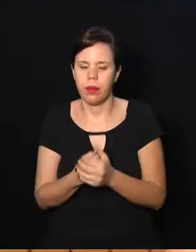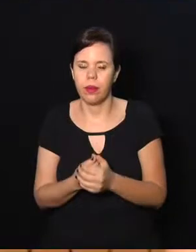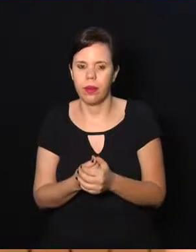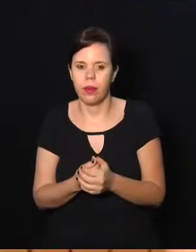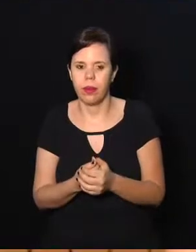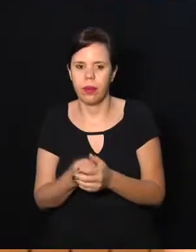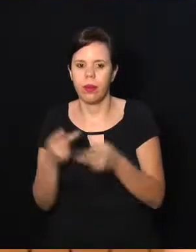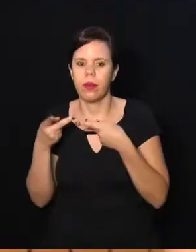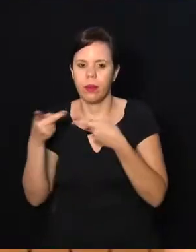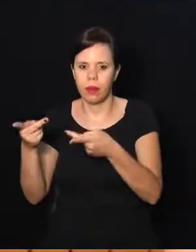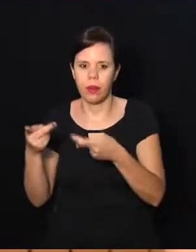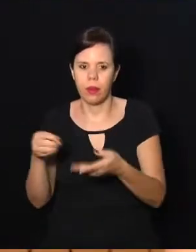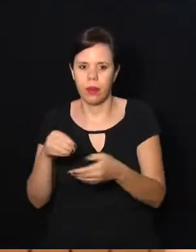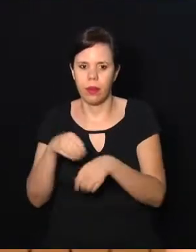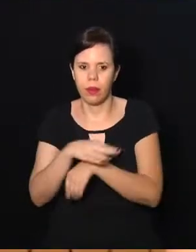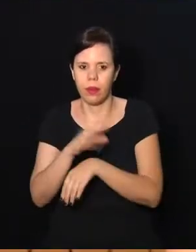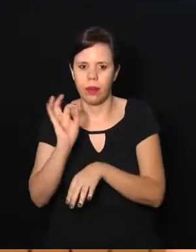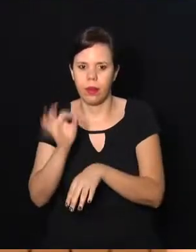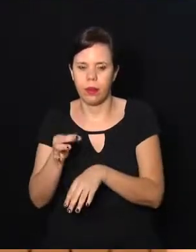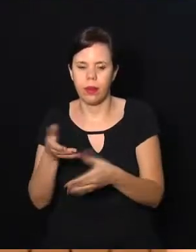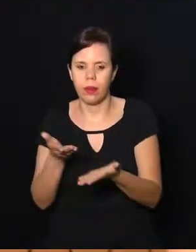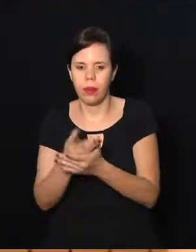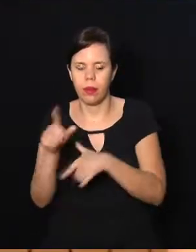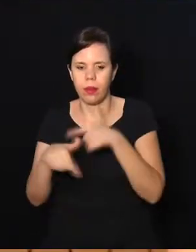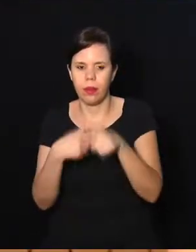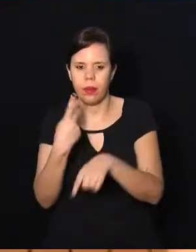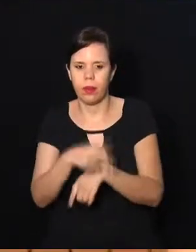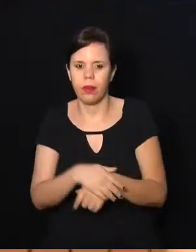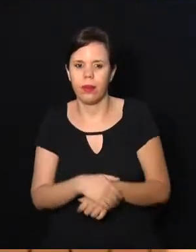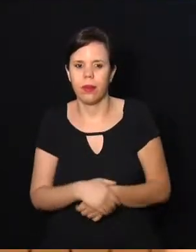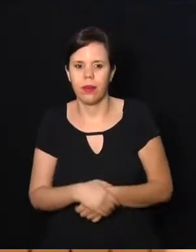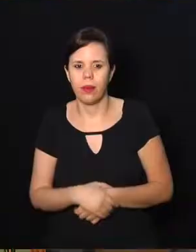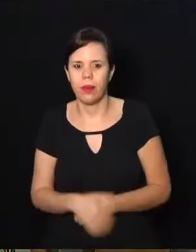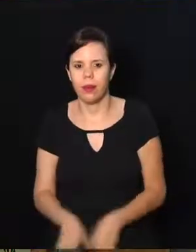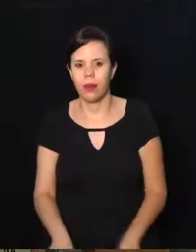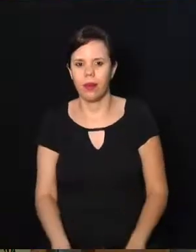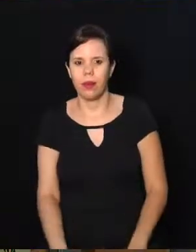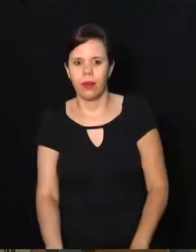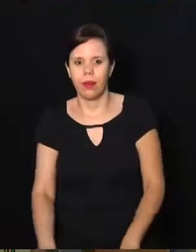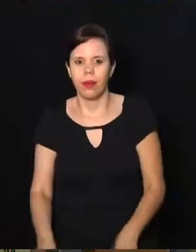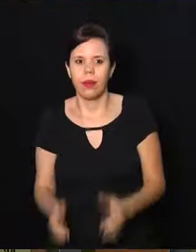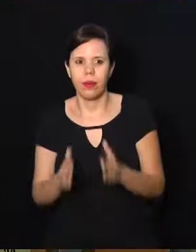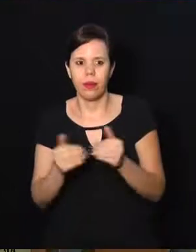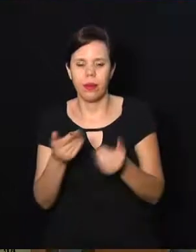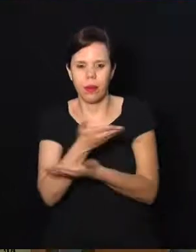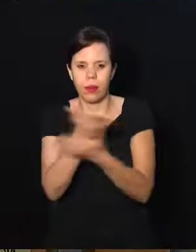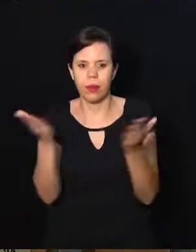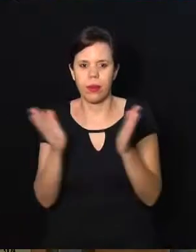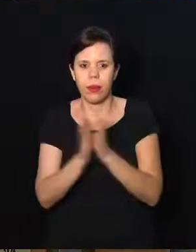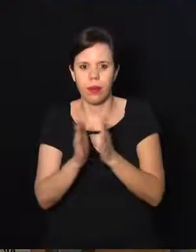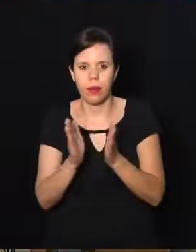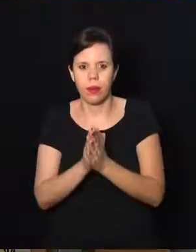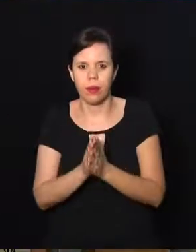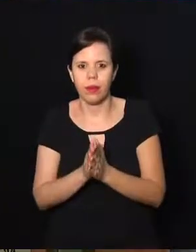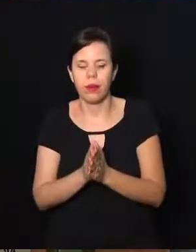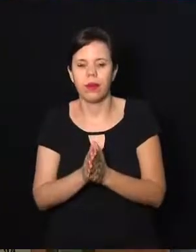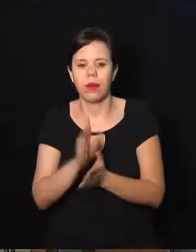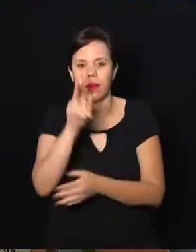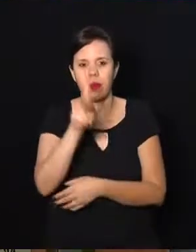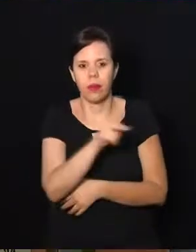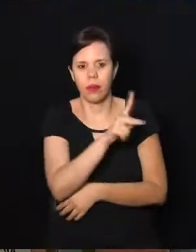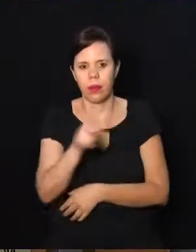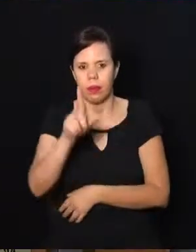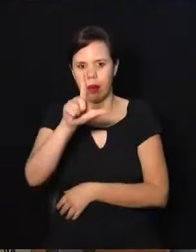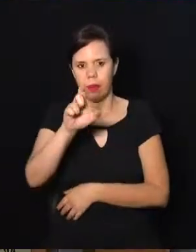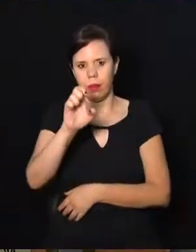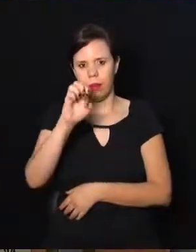ele nos indicou para estar trabalhando lá. Peço orações para isso. Padre Leonardo, por favor, fique à